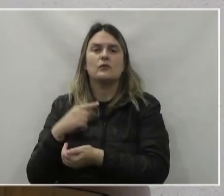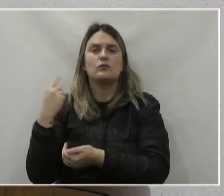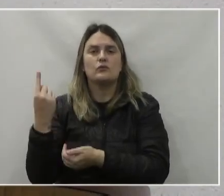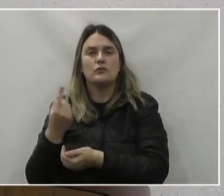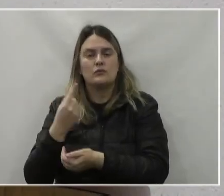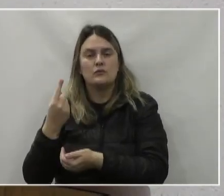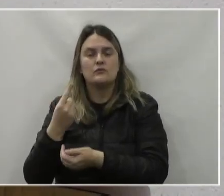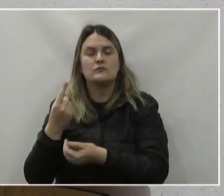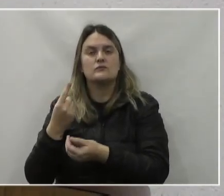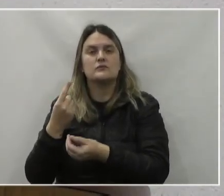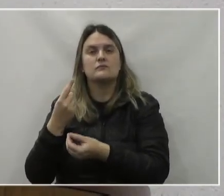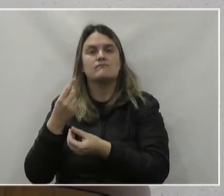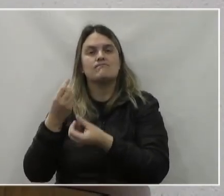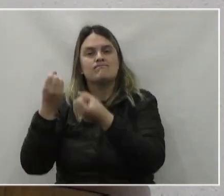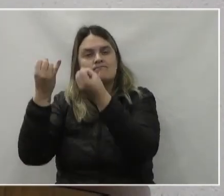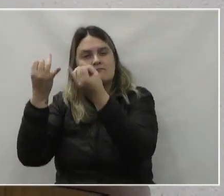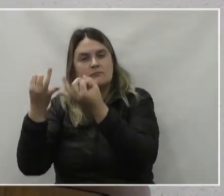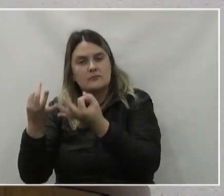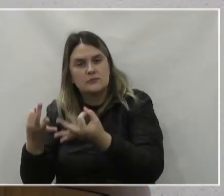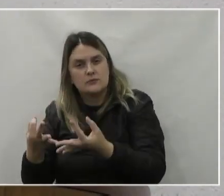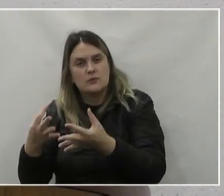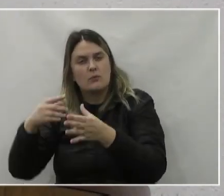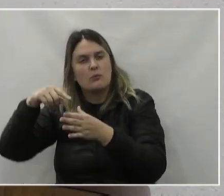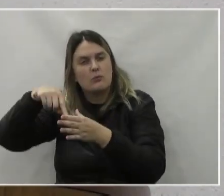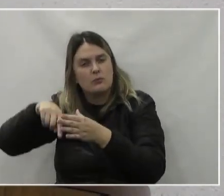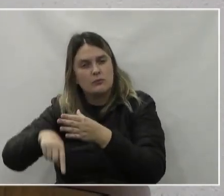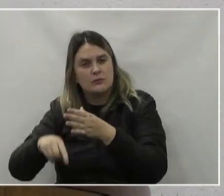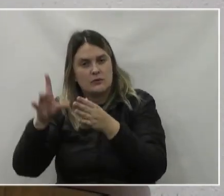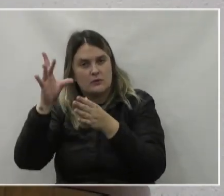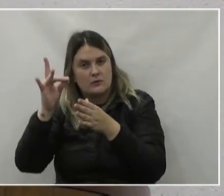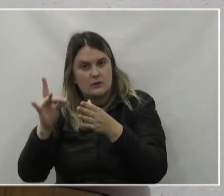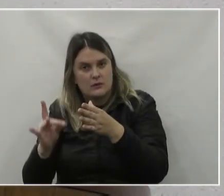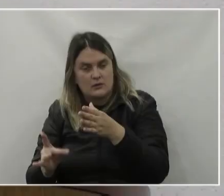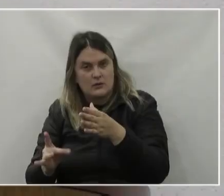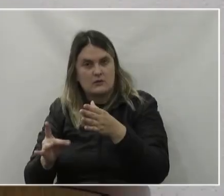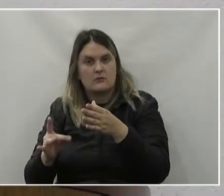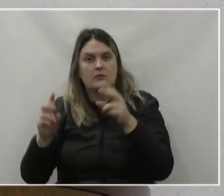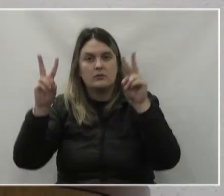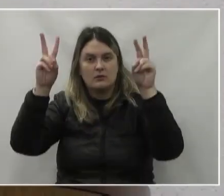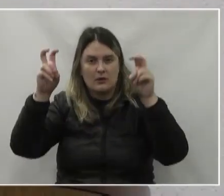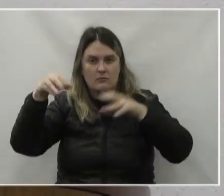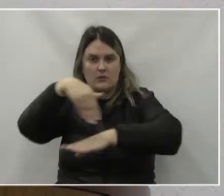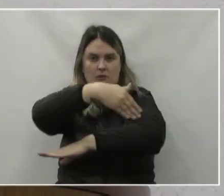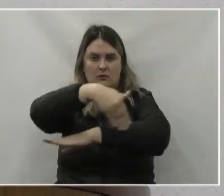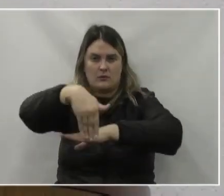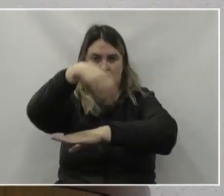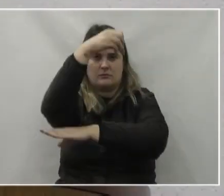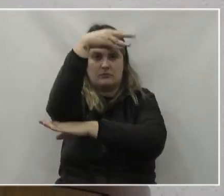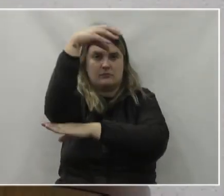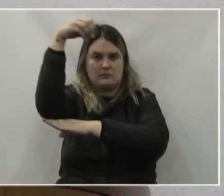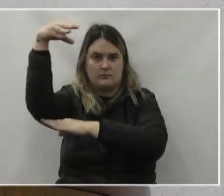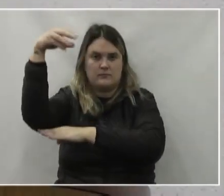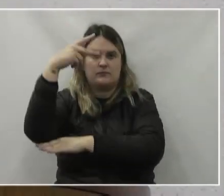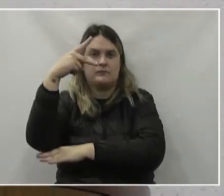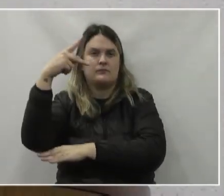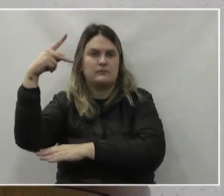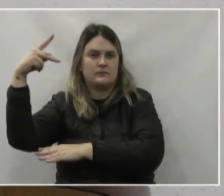a oportunidade de poder fazer uma explanação sobre a iluminação pública, a PPP,